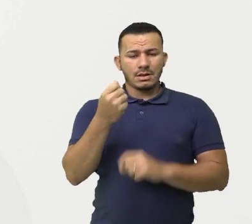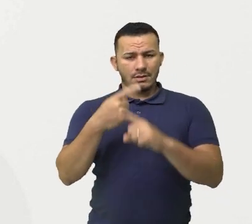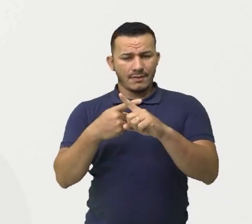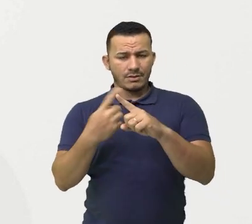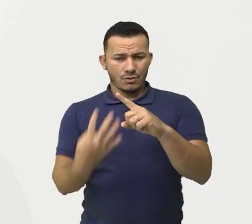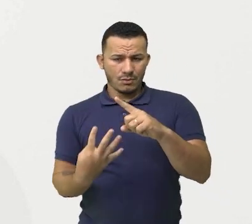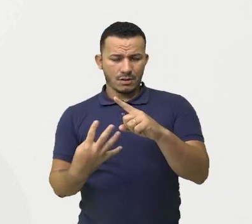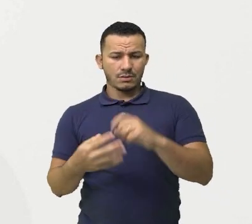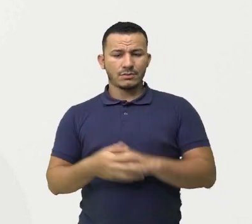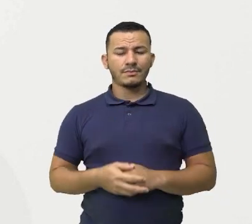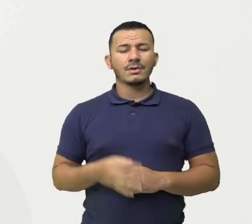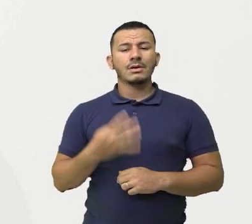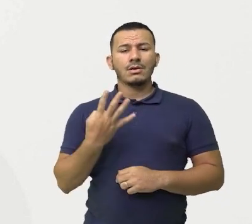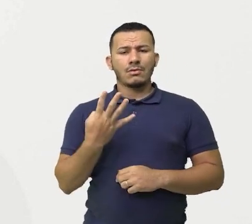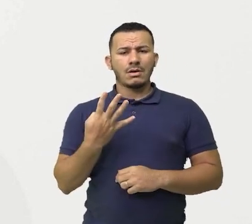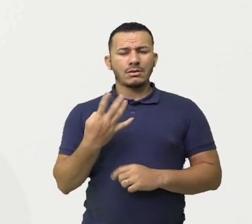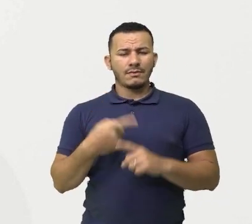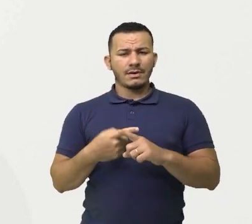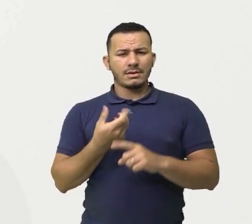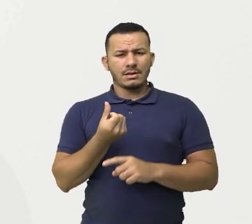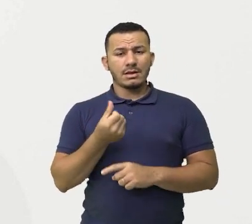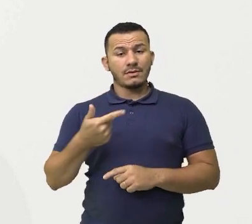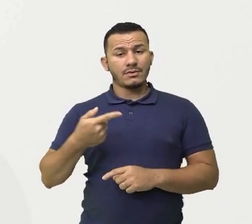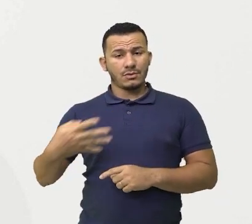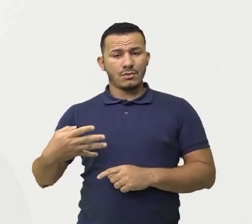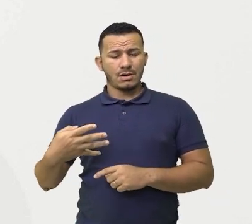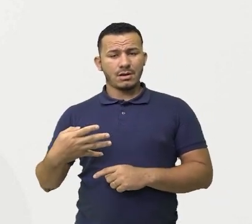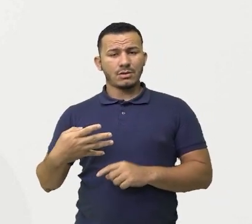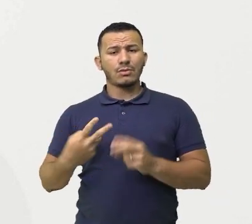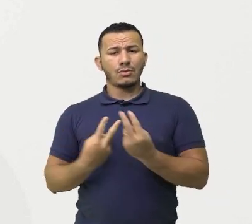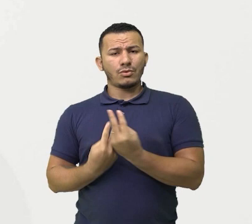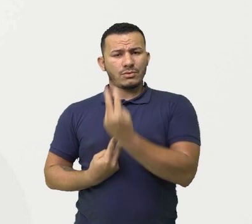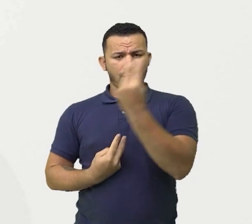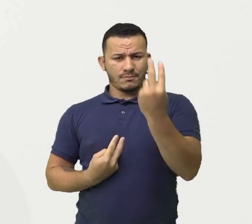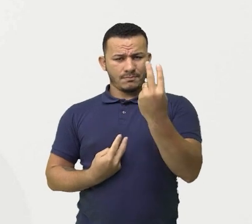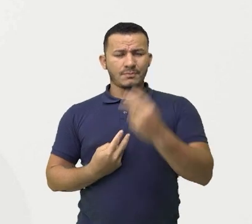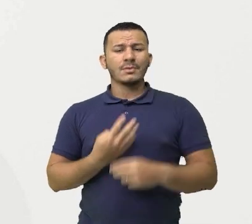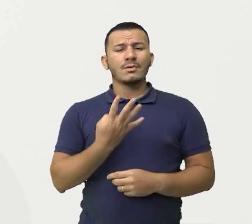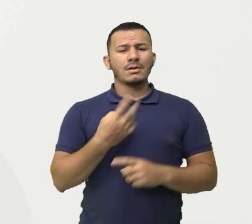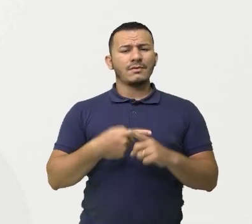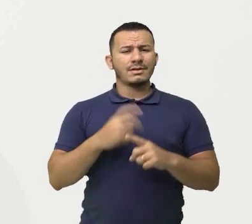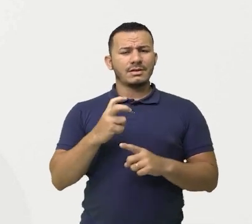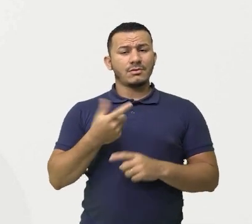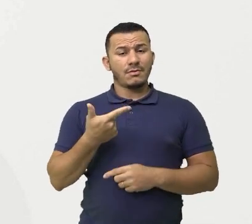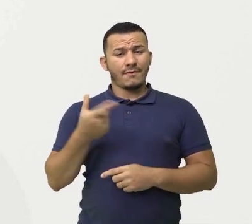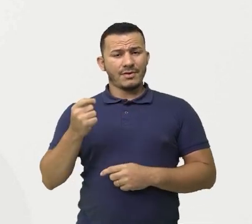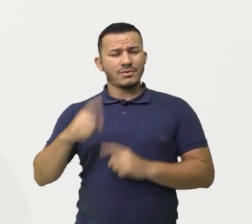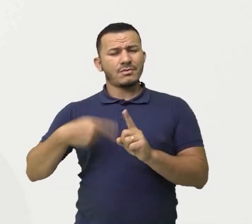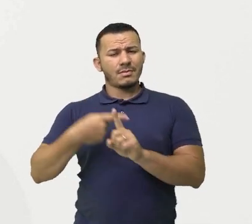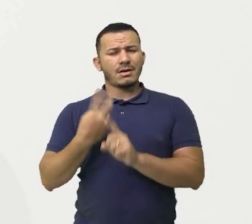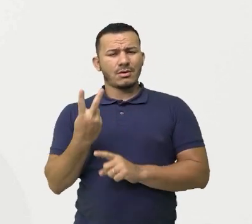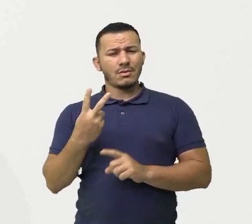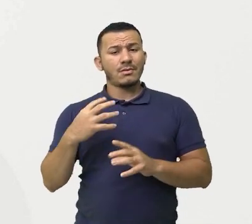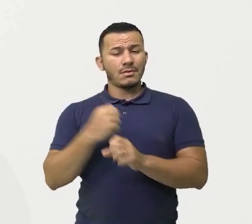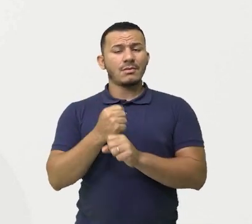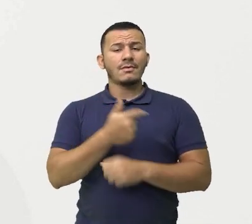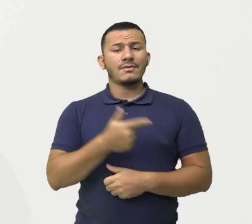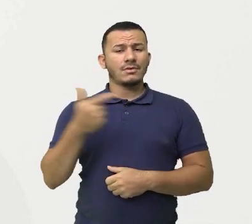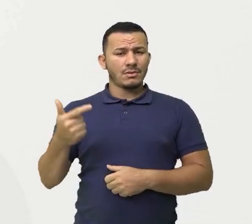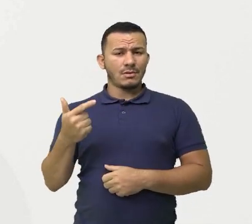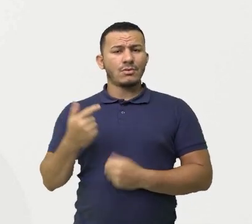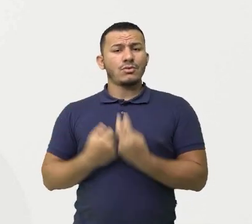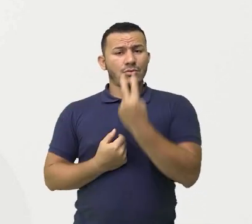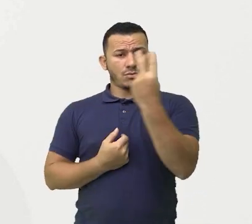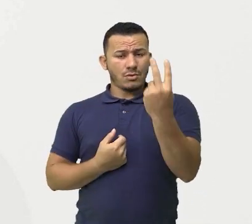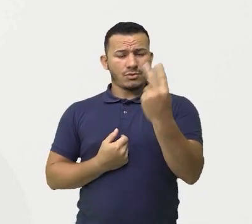4. 4 vezes 6, 24. Vai 2. 4 vezes 5, 20. Mais 2, 22. Sobe